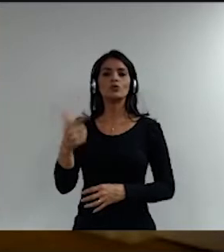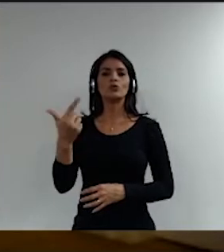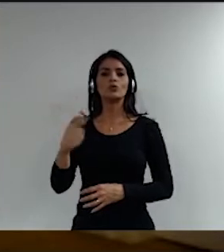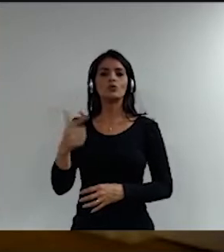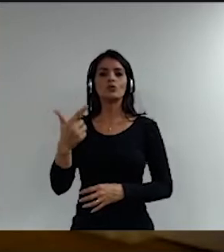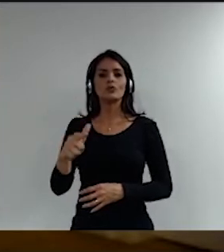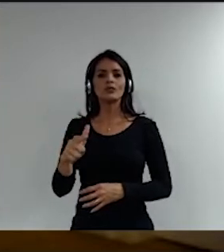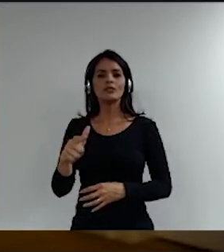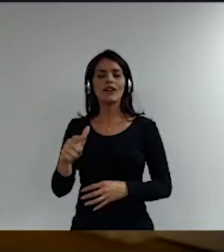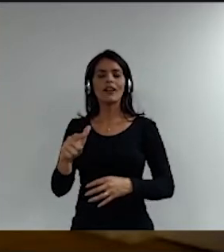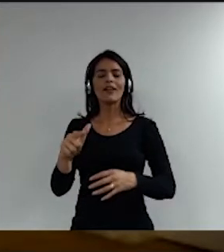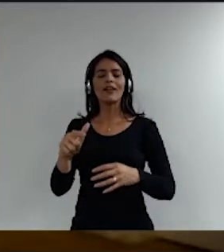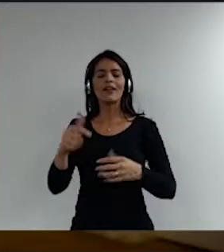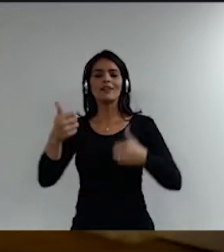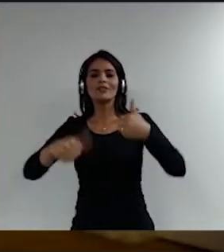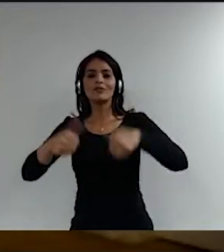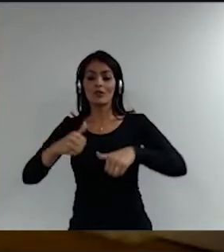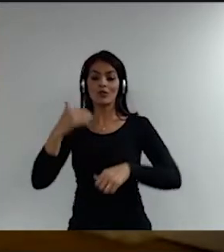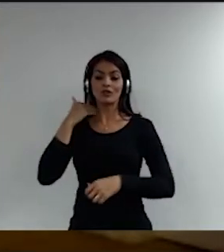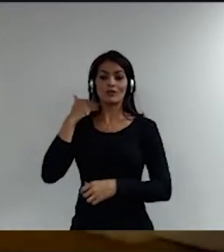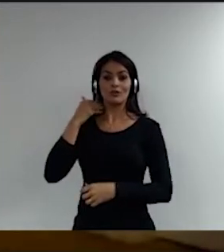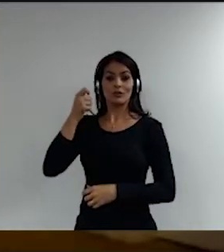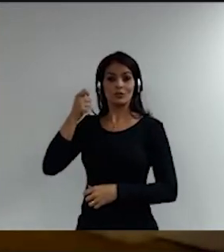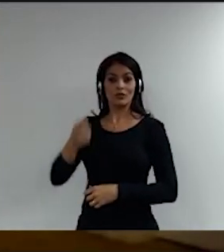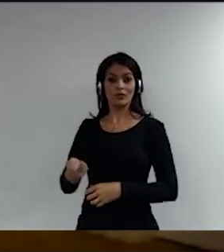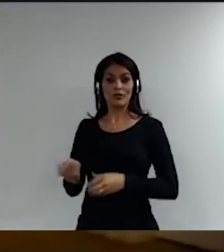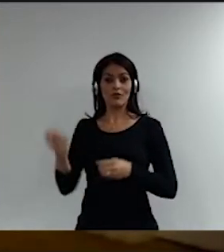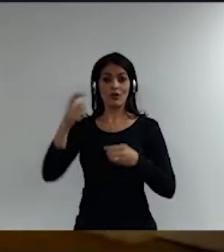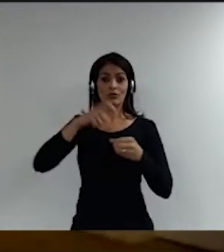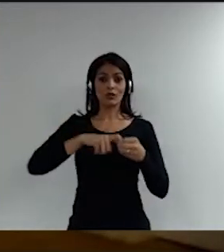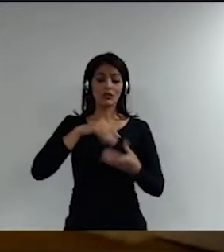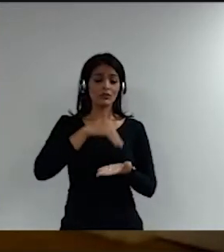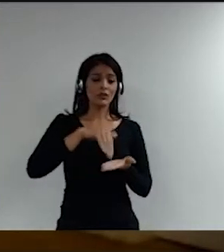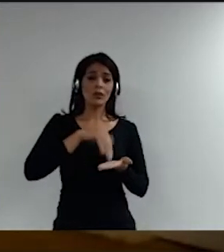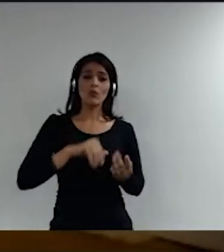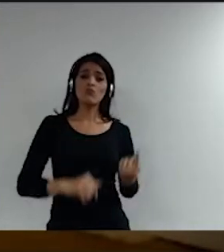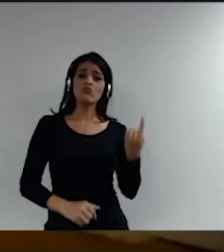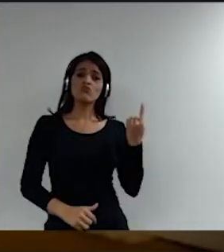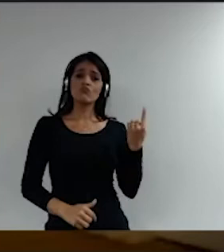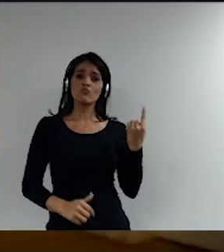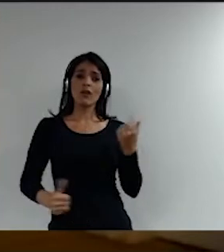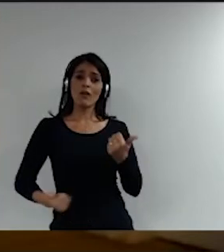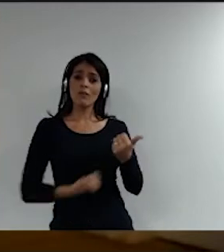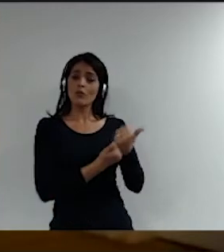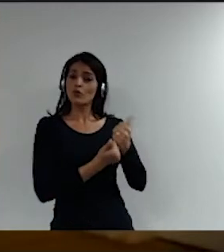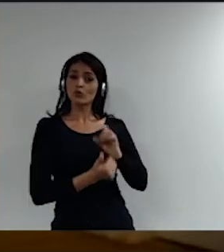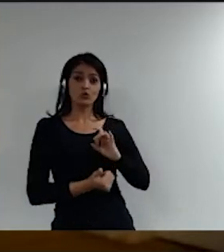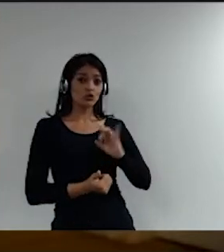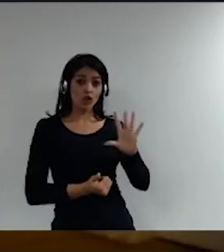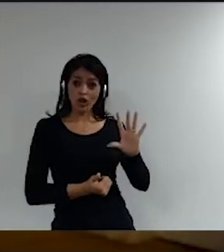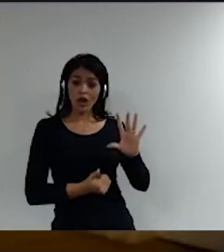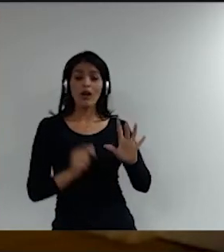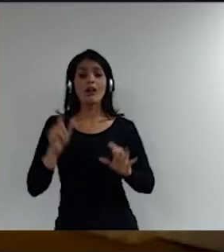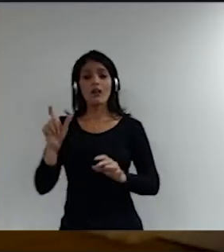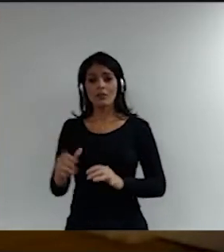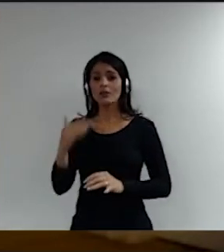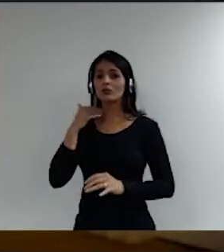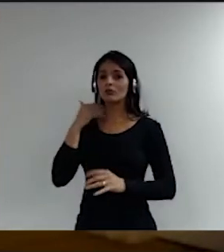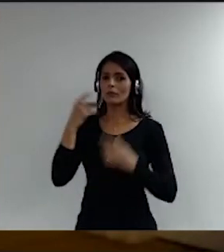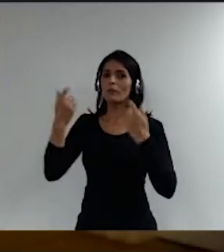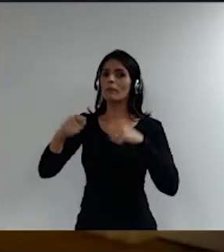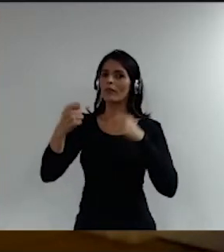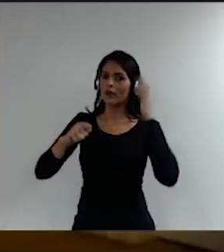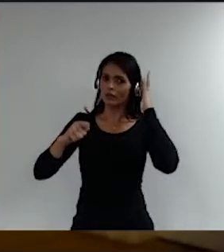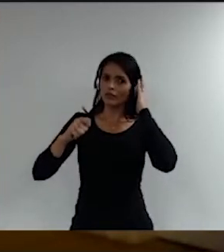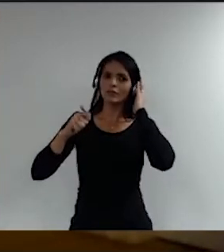meu sonho é voltar o juiz com no máximo uma secretária. Mas, para isso, ele precisava receber um